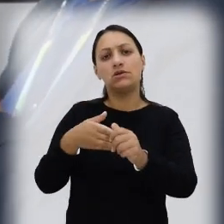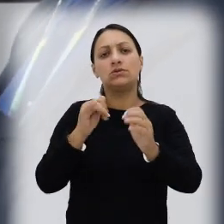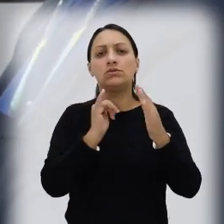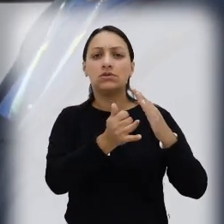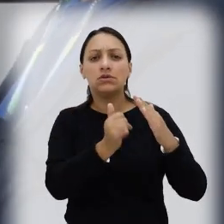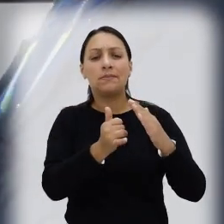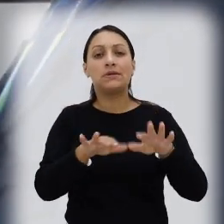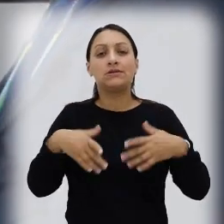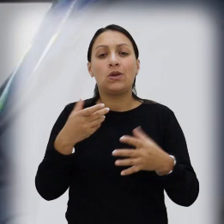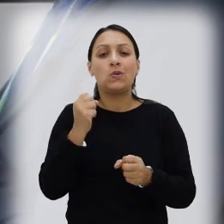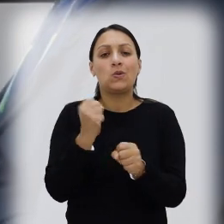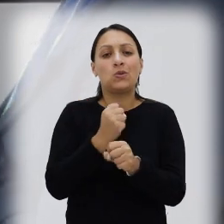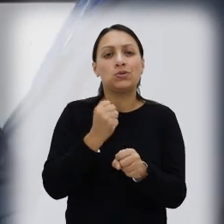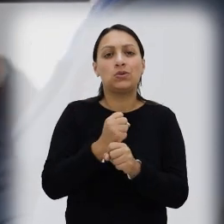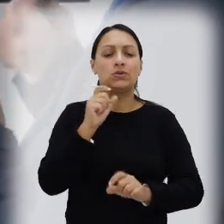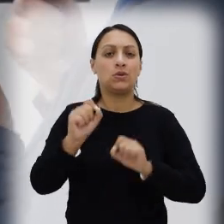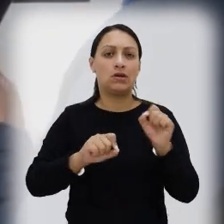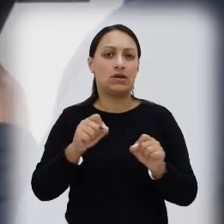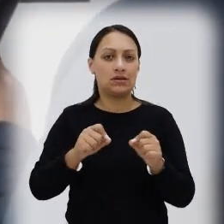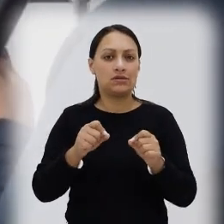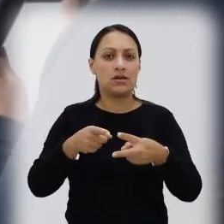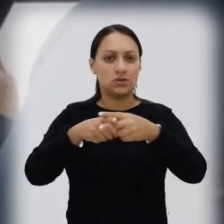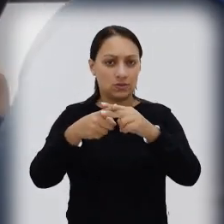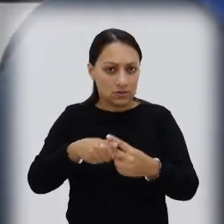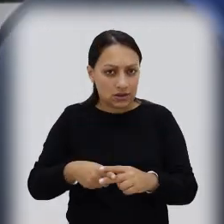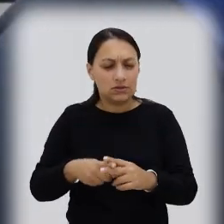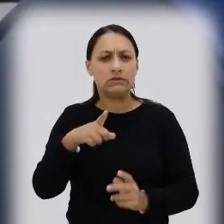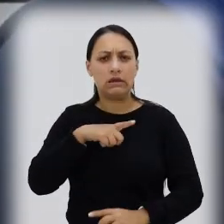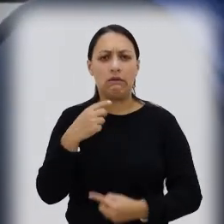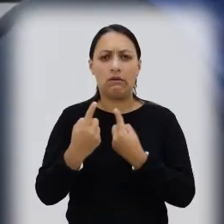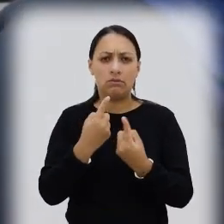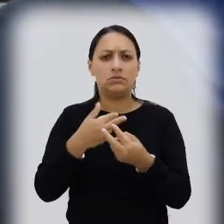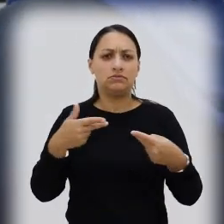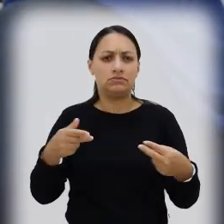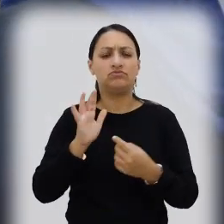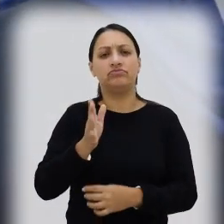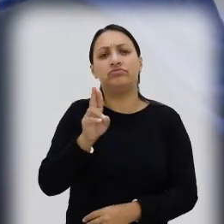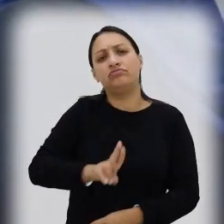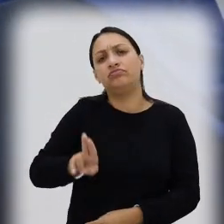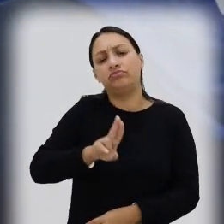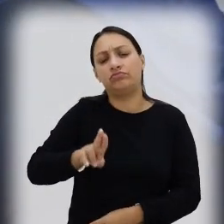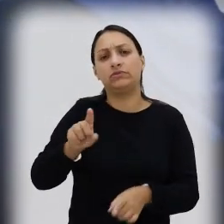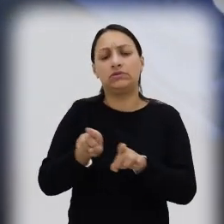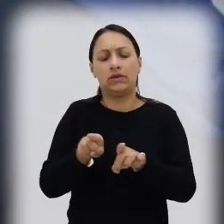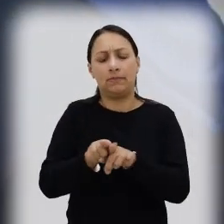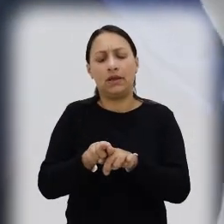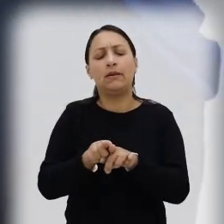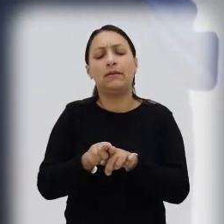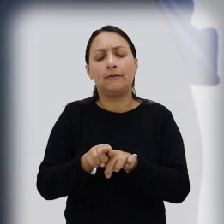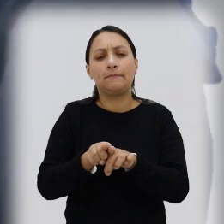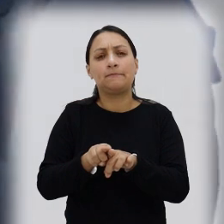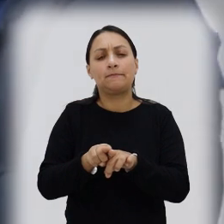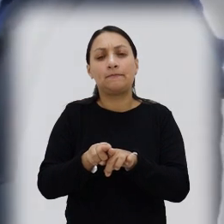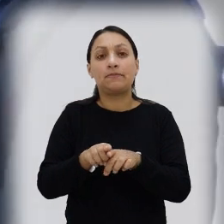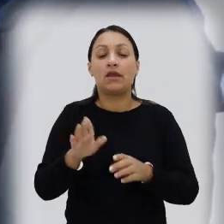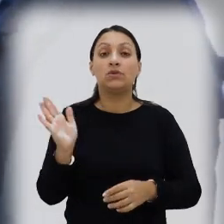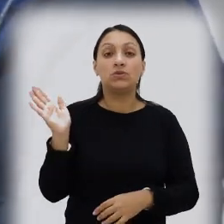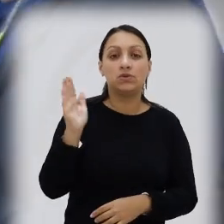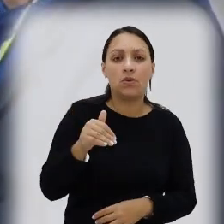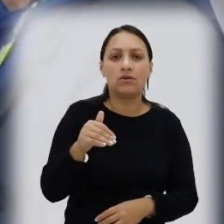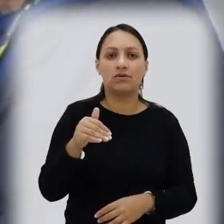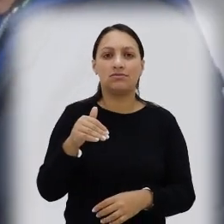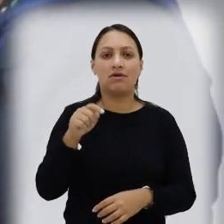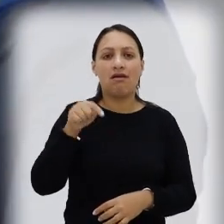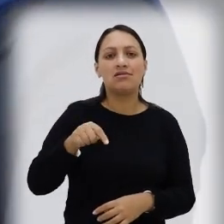gente foi construindo, então, instrumentos, né? Então, nós já tínhamos algumas coisas que a gente usava, né, na nossa incubadora, e aí trouxemos, né,